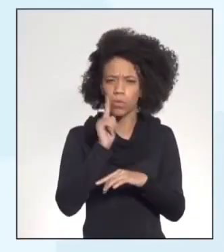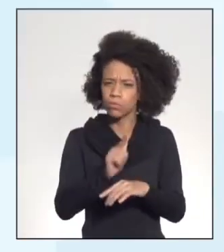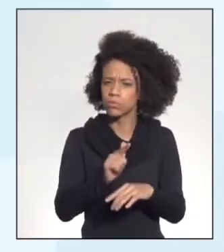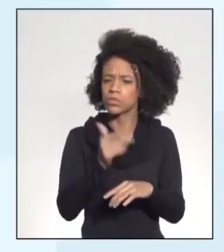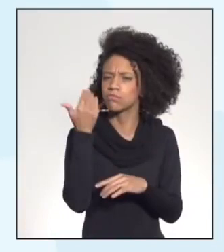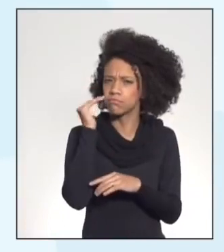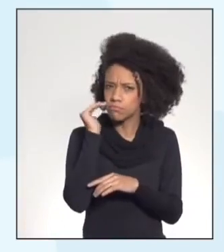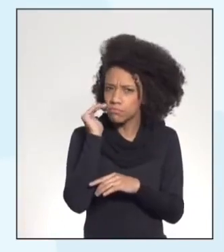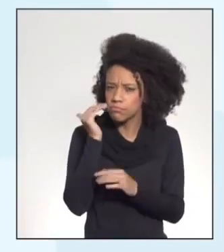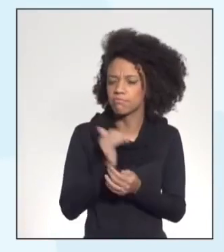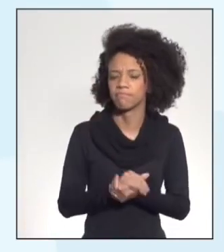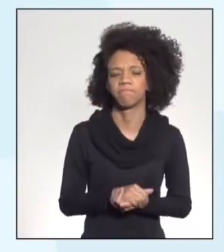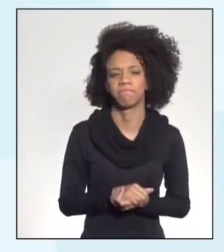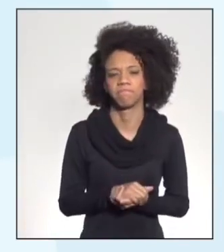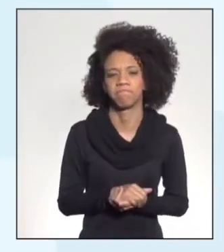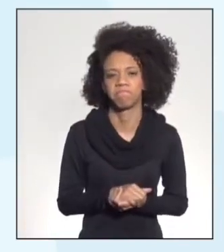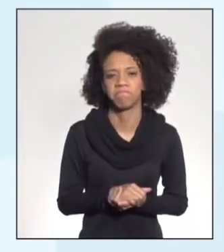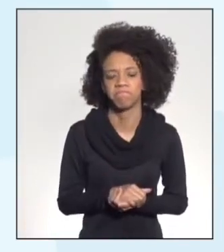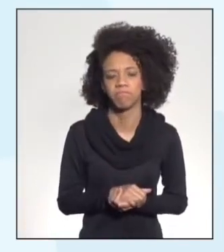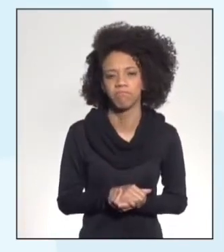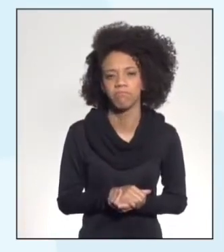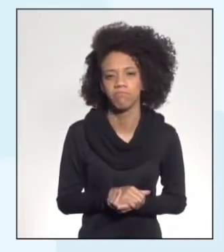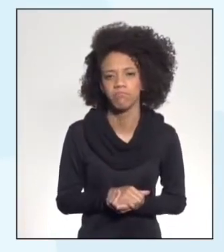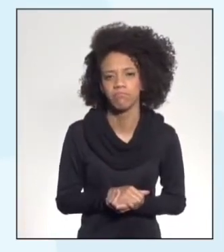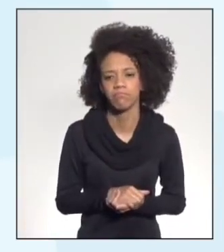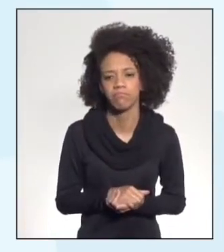entender. Bom, vamos lá.